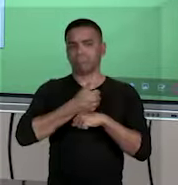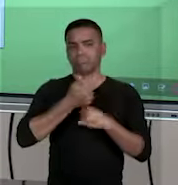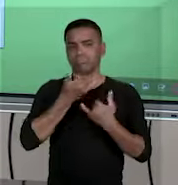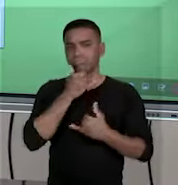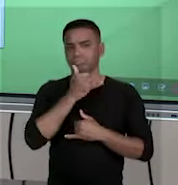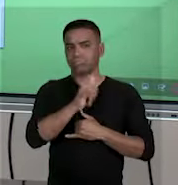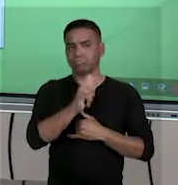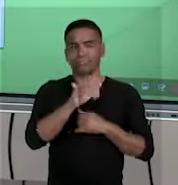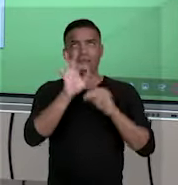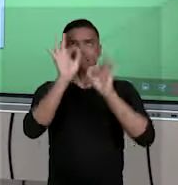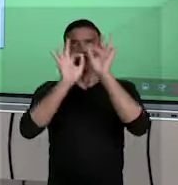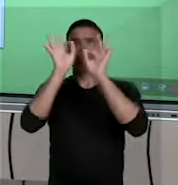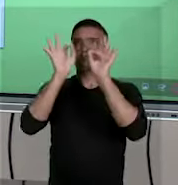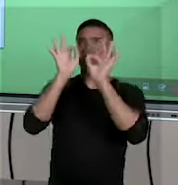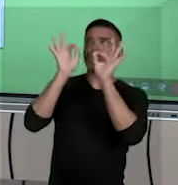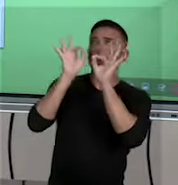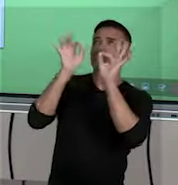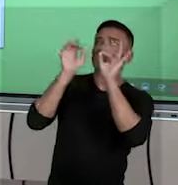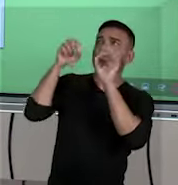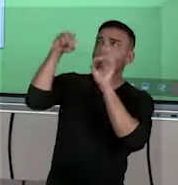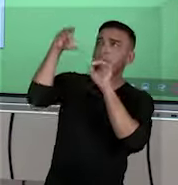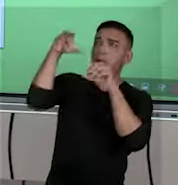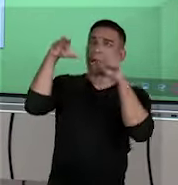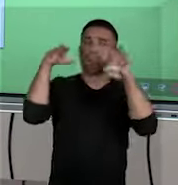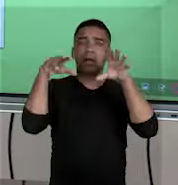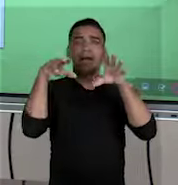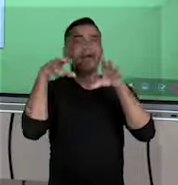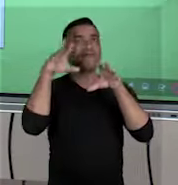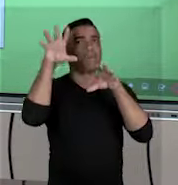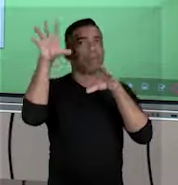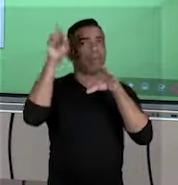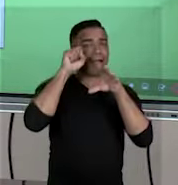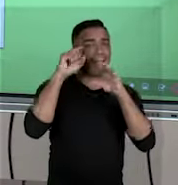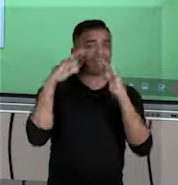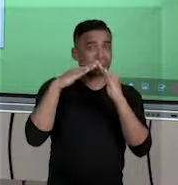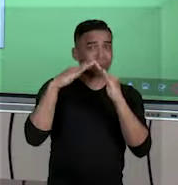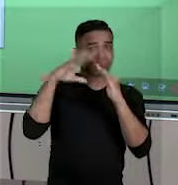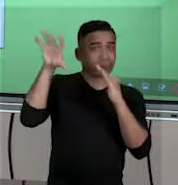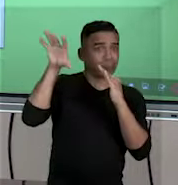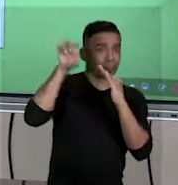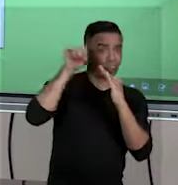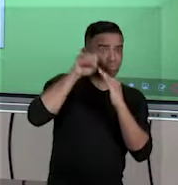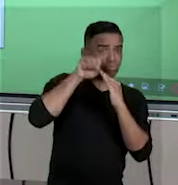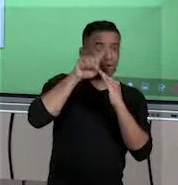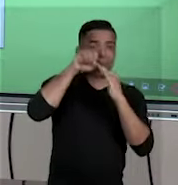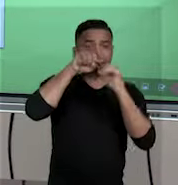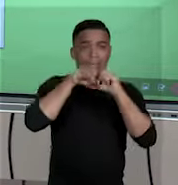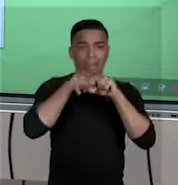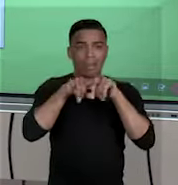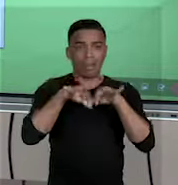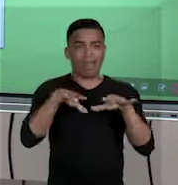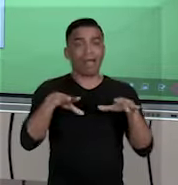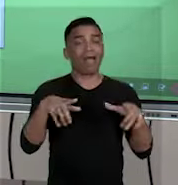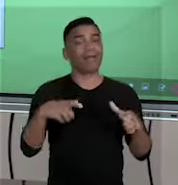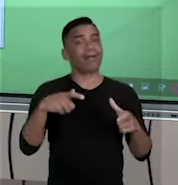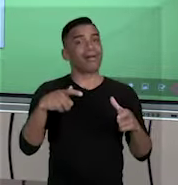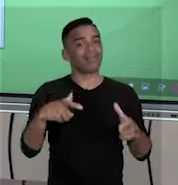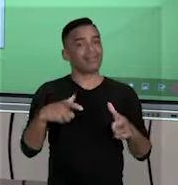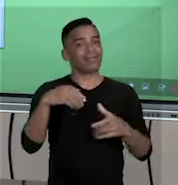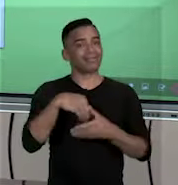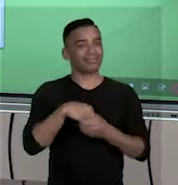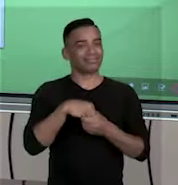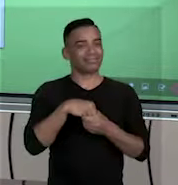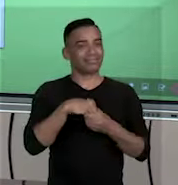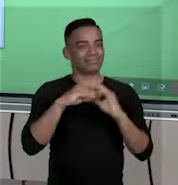construir o circuito elétrico, ou seja, ele vai retirar a energia que está chegando naquele padrão e distribuir ao longo da casa,